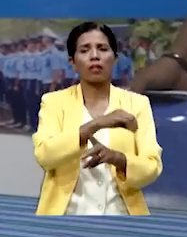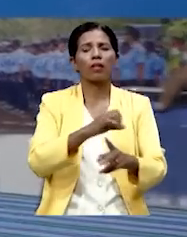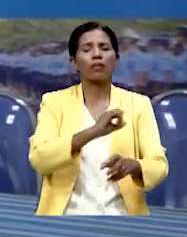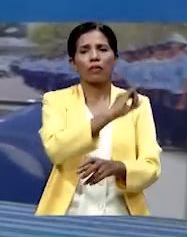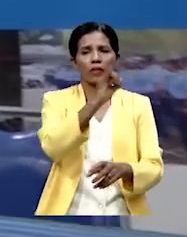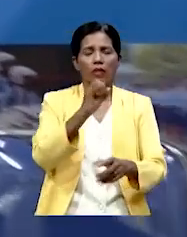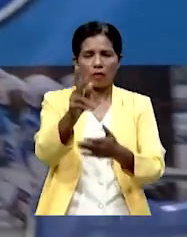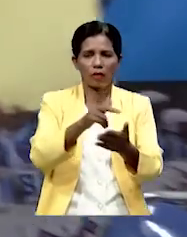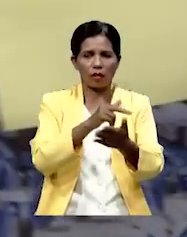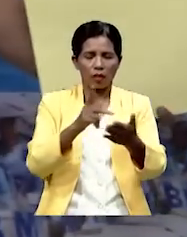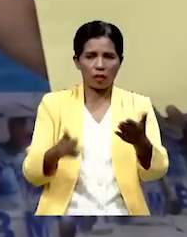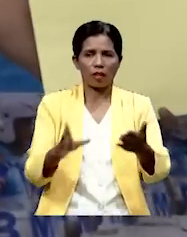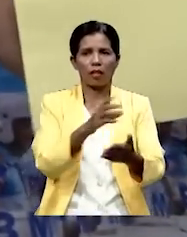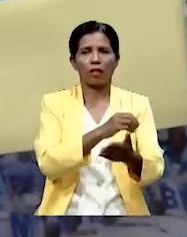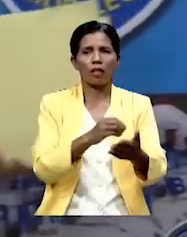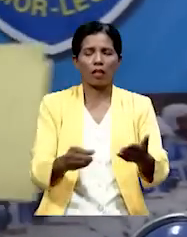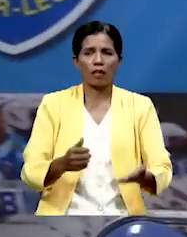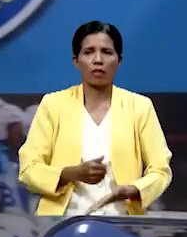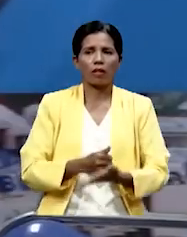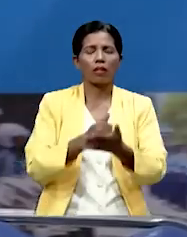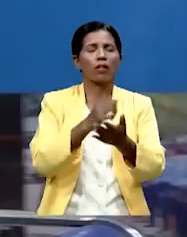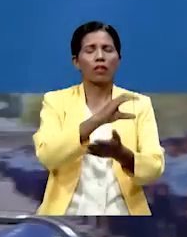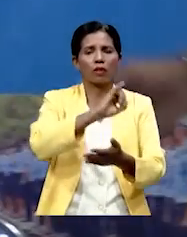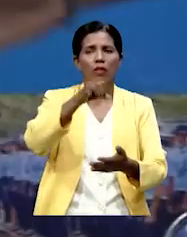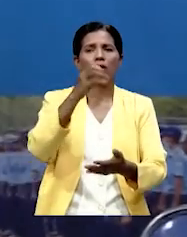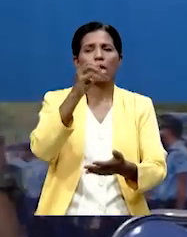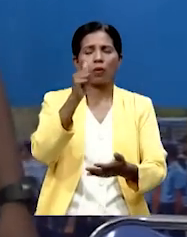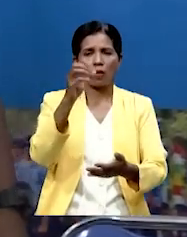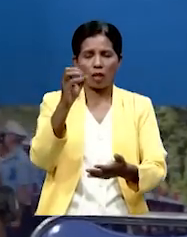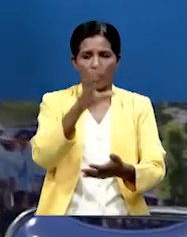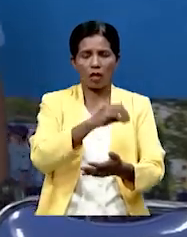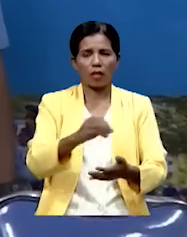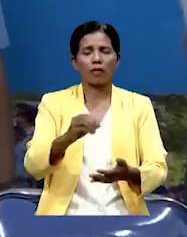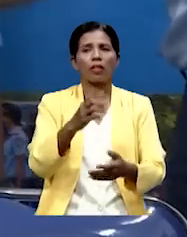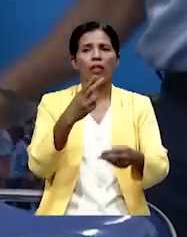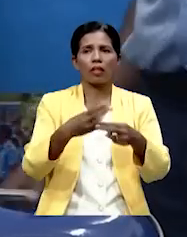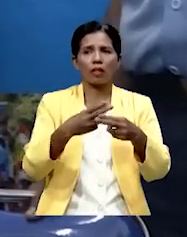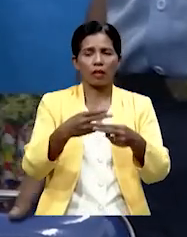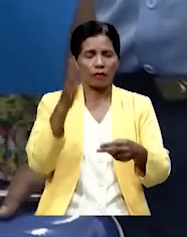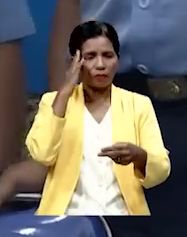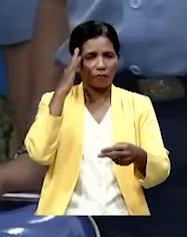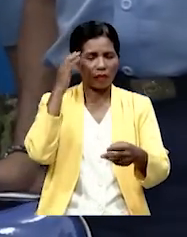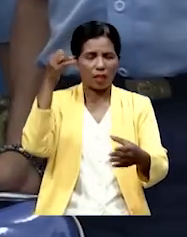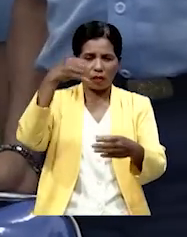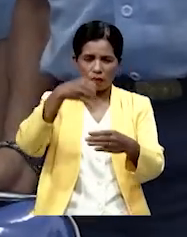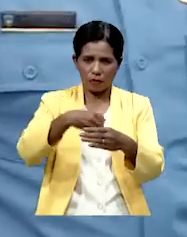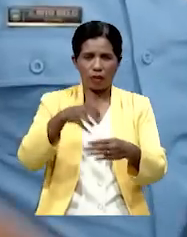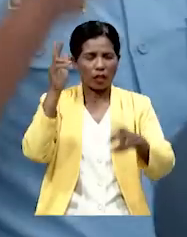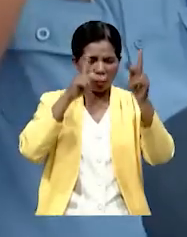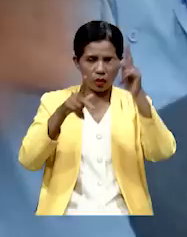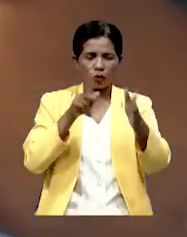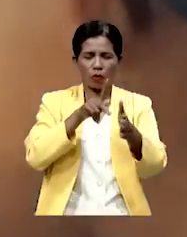Investigação Criminal, Superintendente Assistente João Belo Hateten, suspeito HSM, nebe desconfia, envolve e a caso